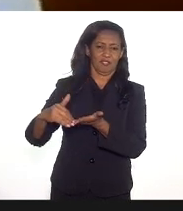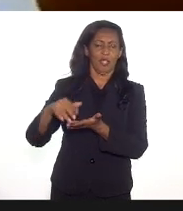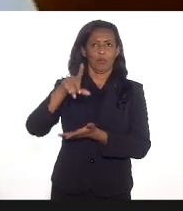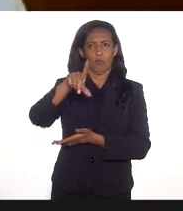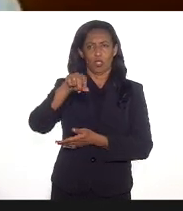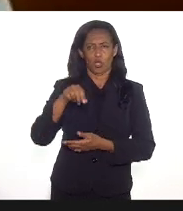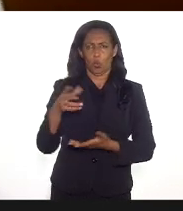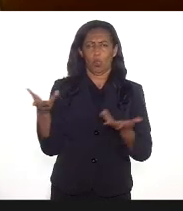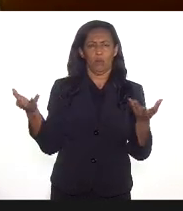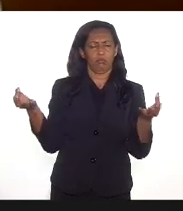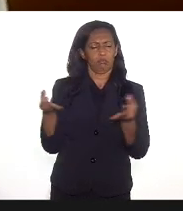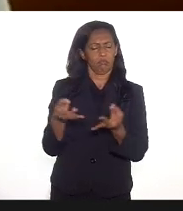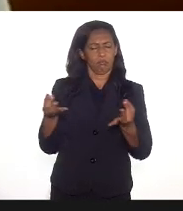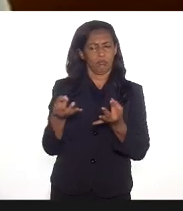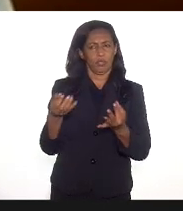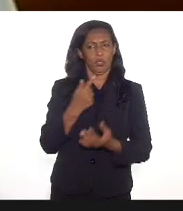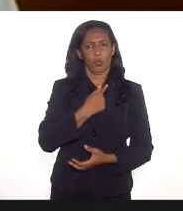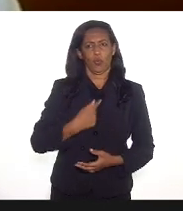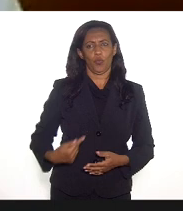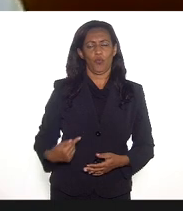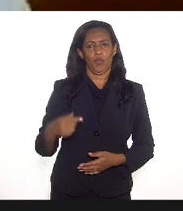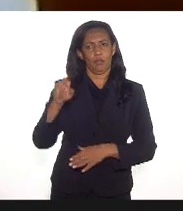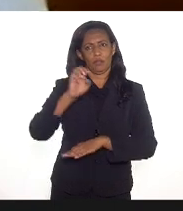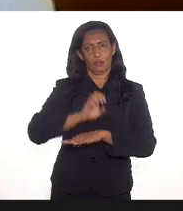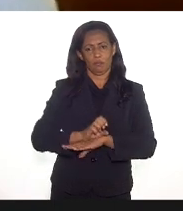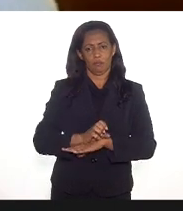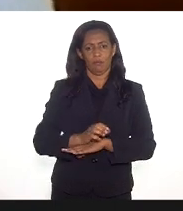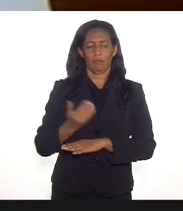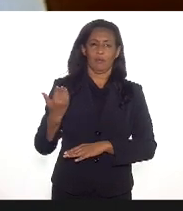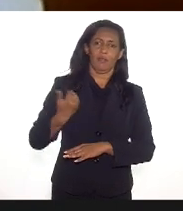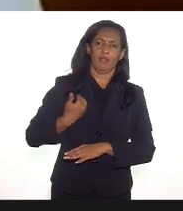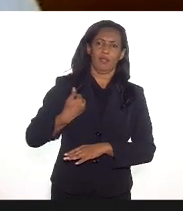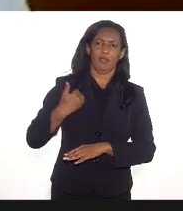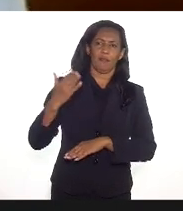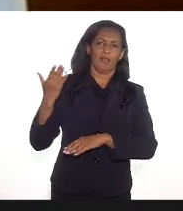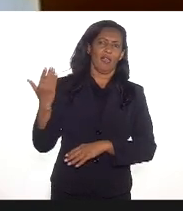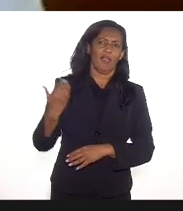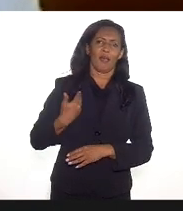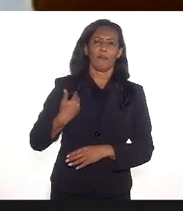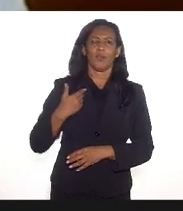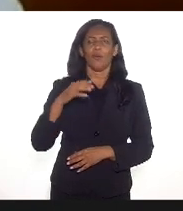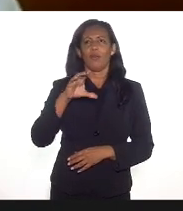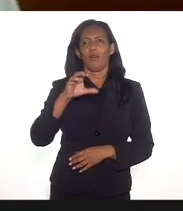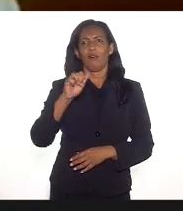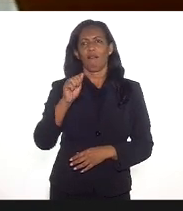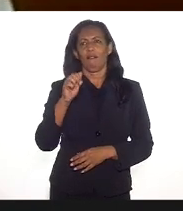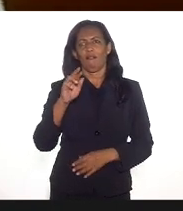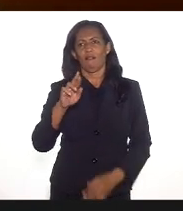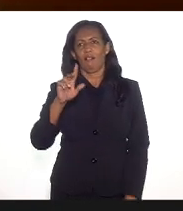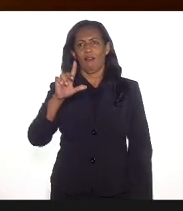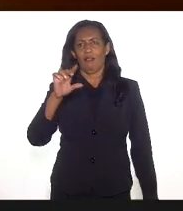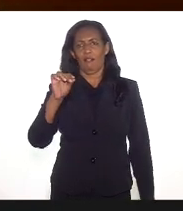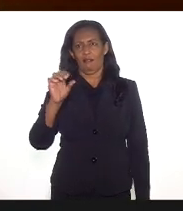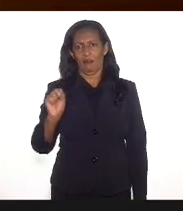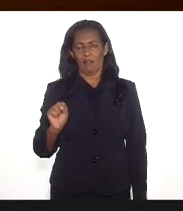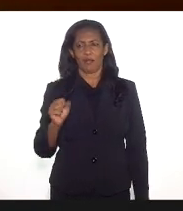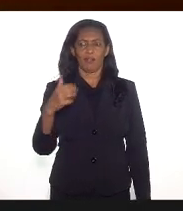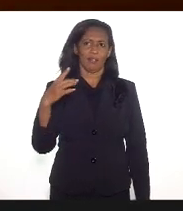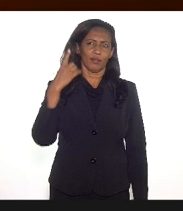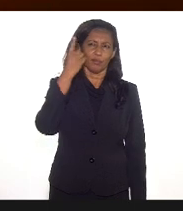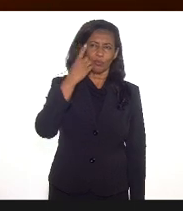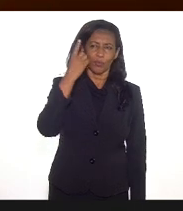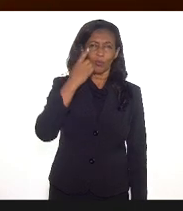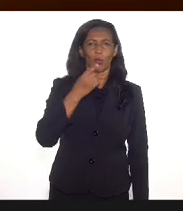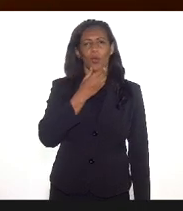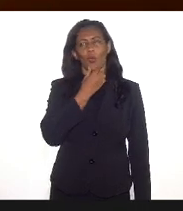do Estado. Cumprimentar todos os companheiros, nosso velho amigo Carlos Alberto Lopes, os companheiros deputados,